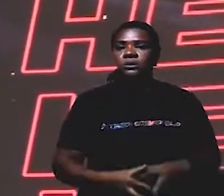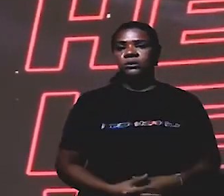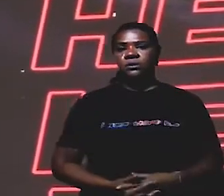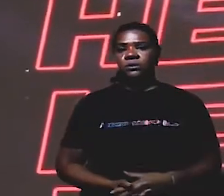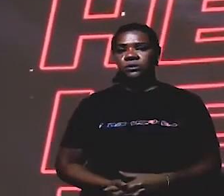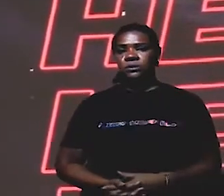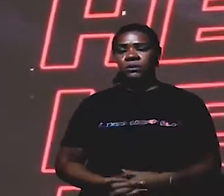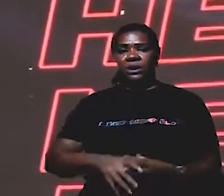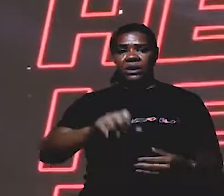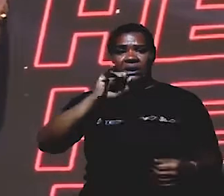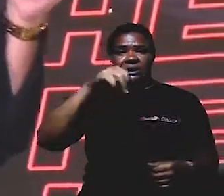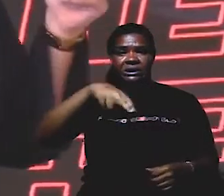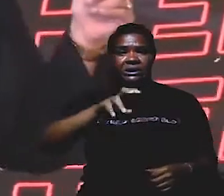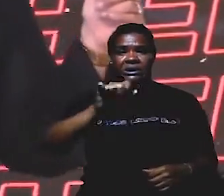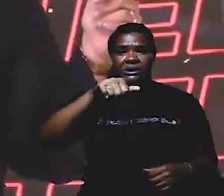Simei,